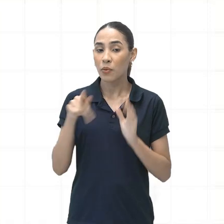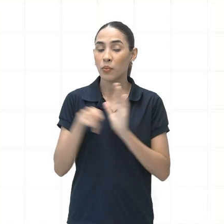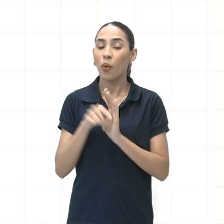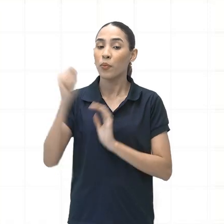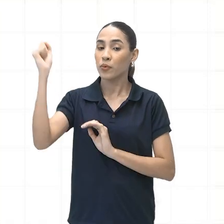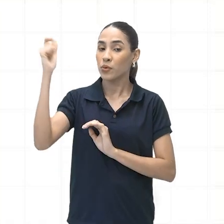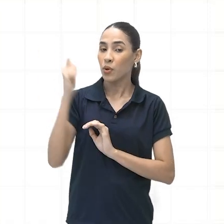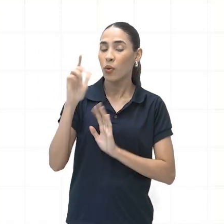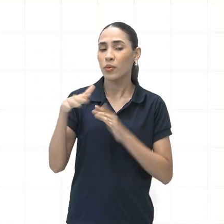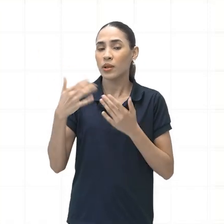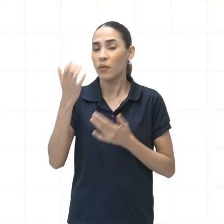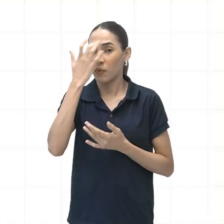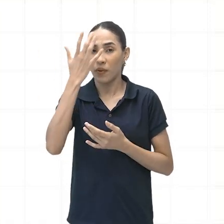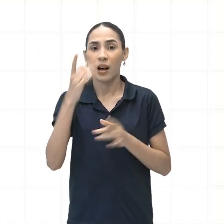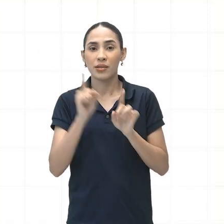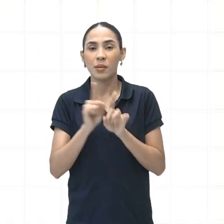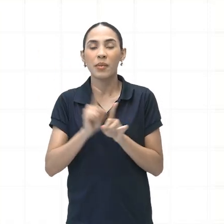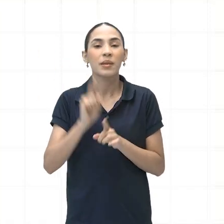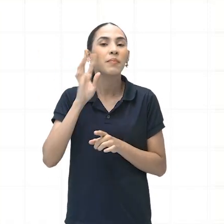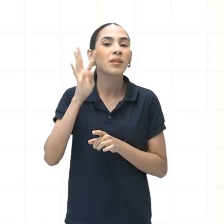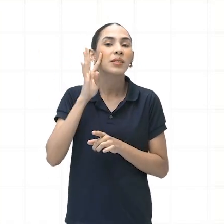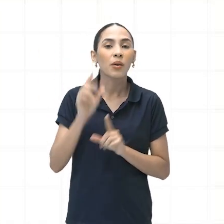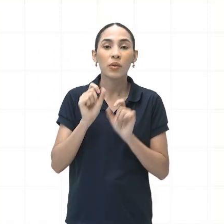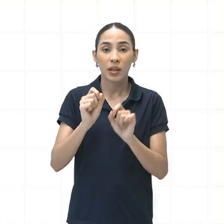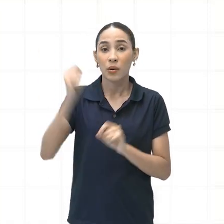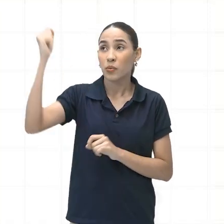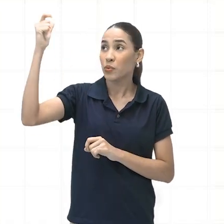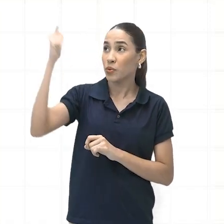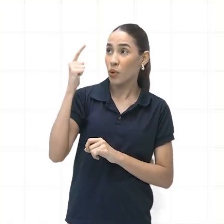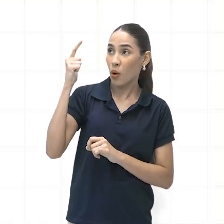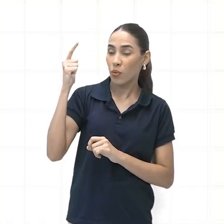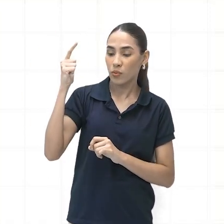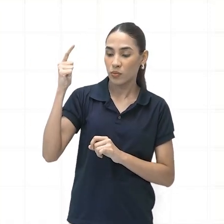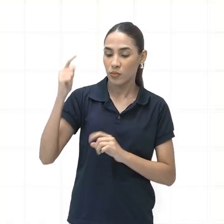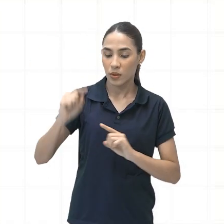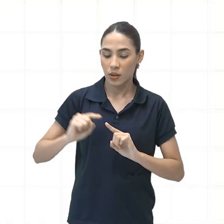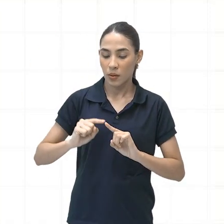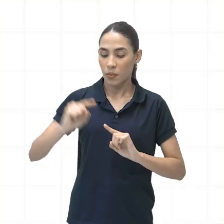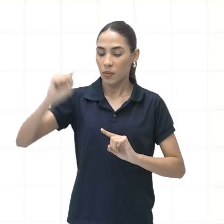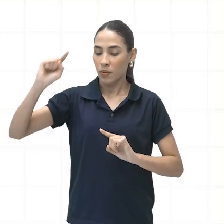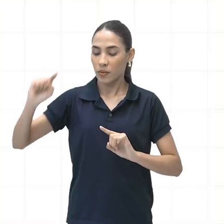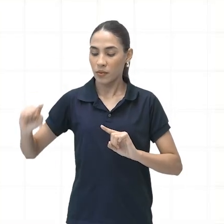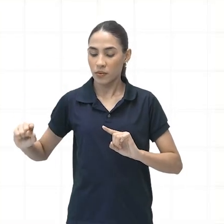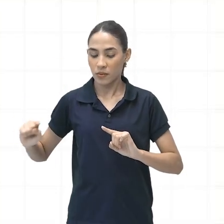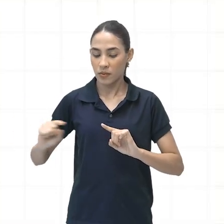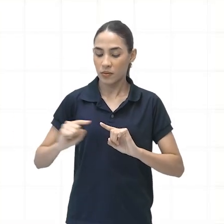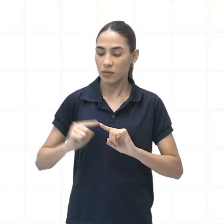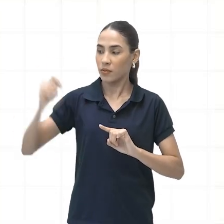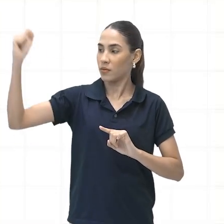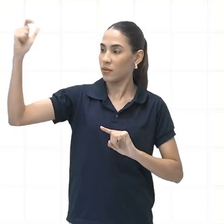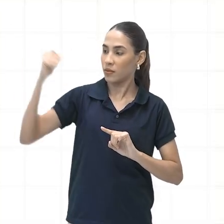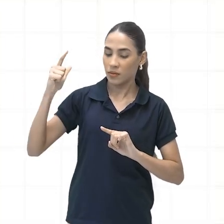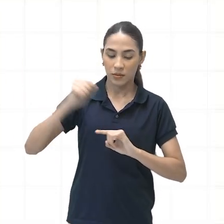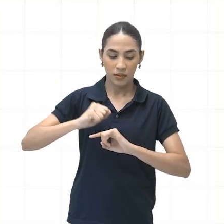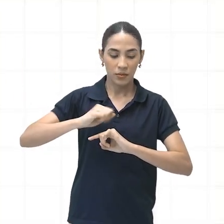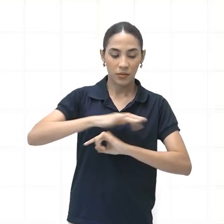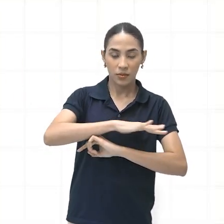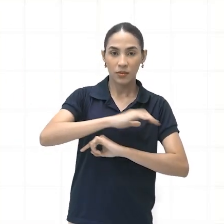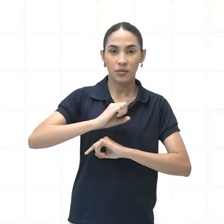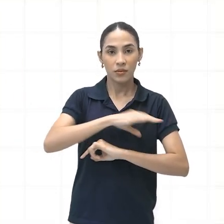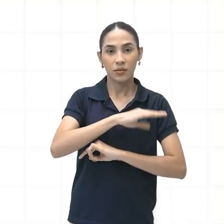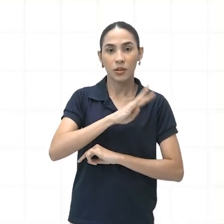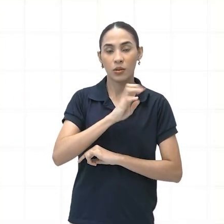solares. Então, fica fácil a gente imaginar o Sol batendo na pirâmide e no bastão e gerando as sombras,